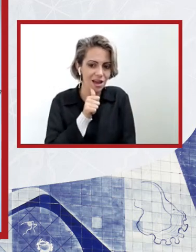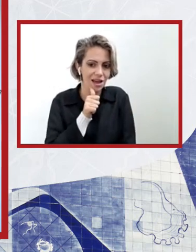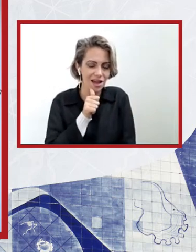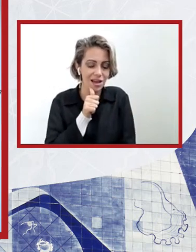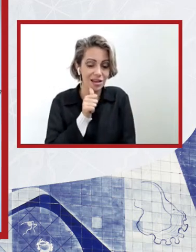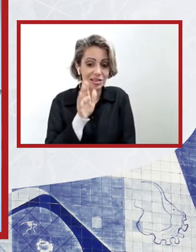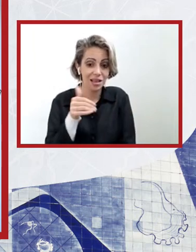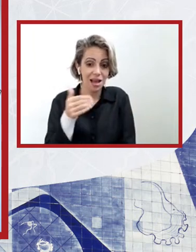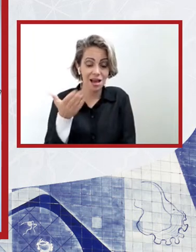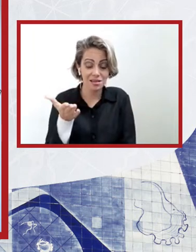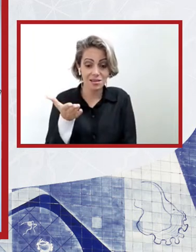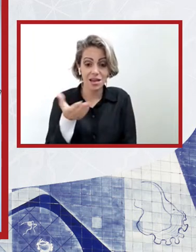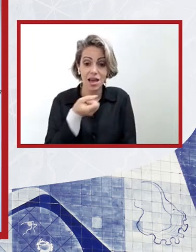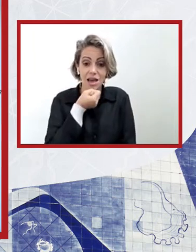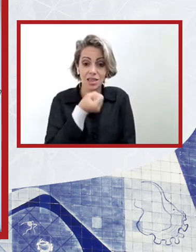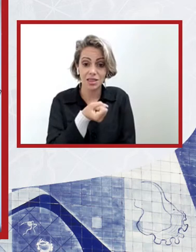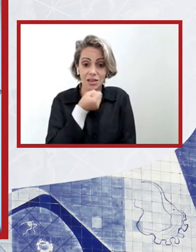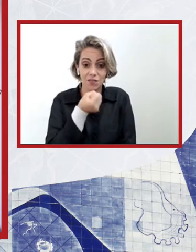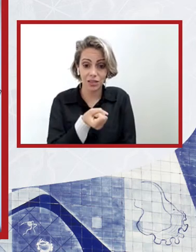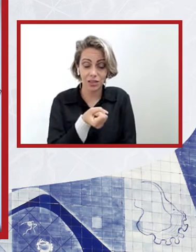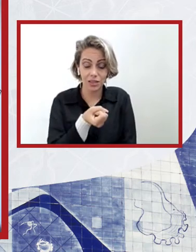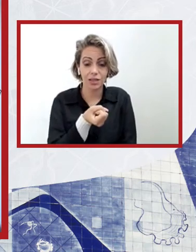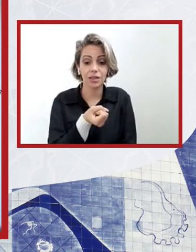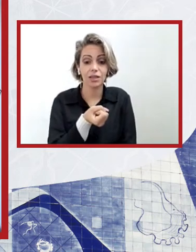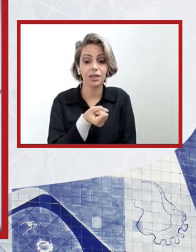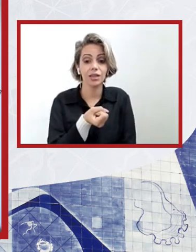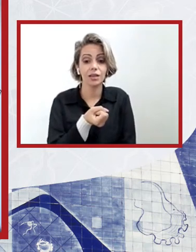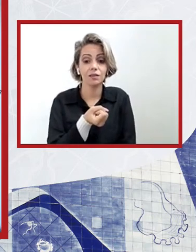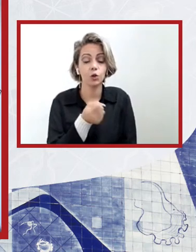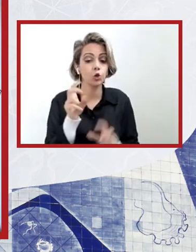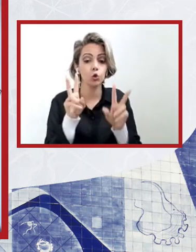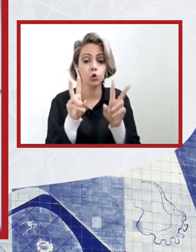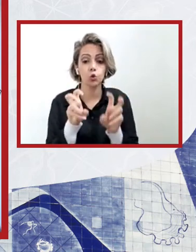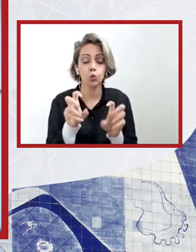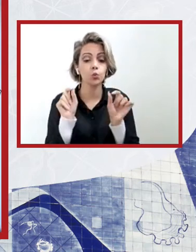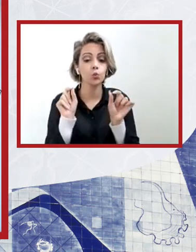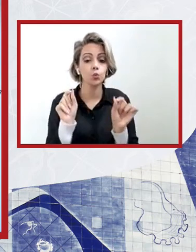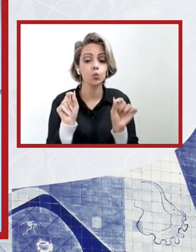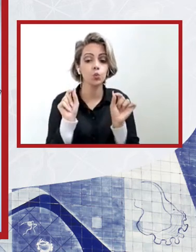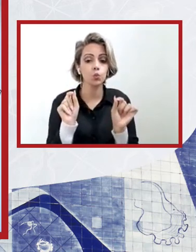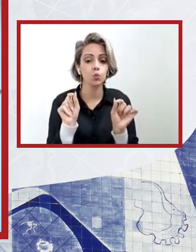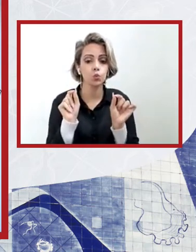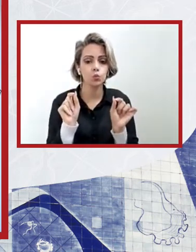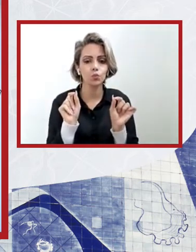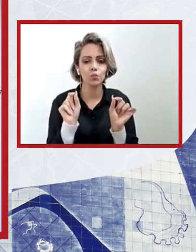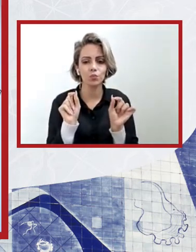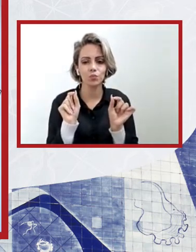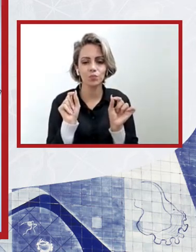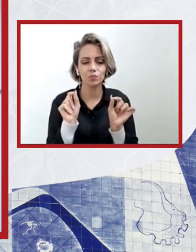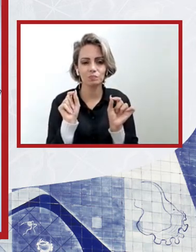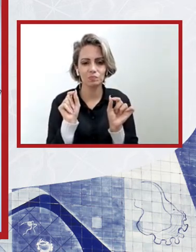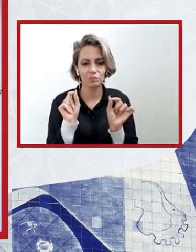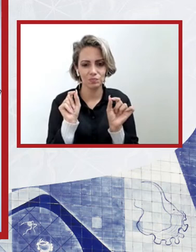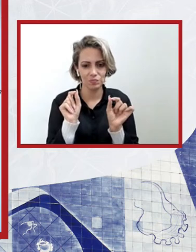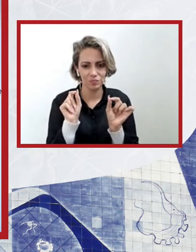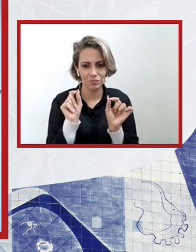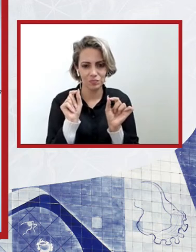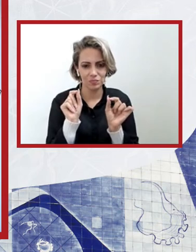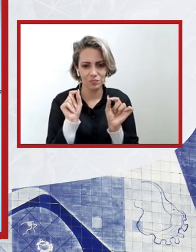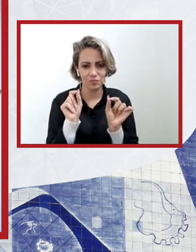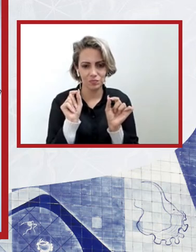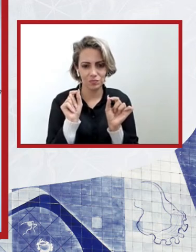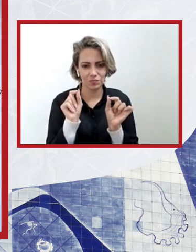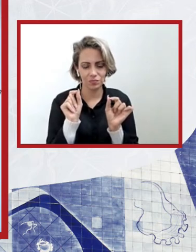as entrevistas, elas almejaram falar desde da escolarização,